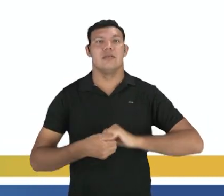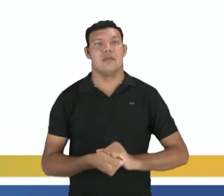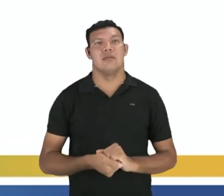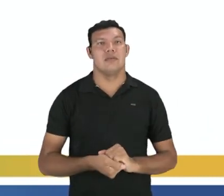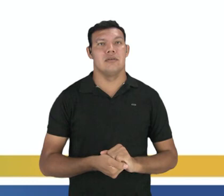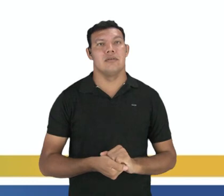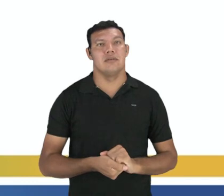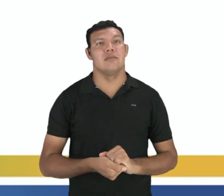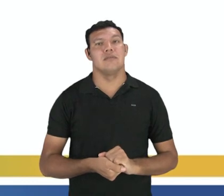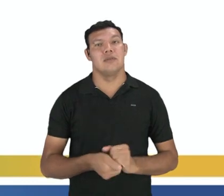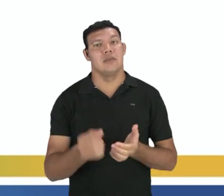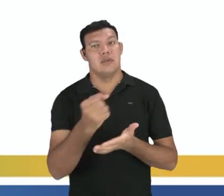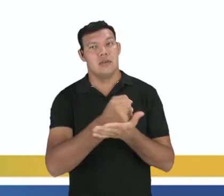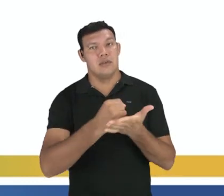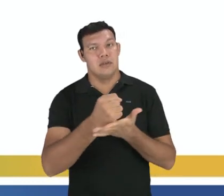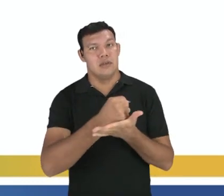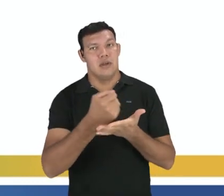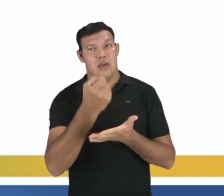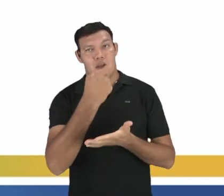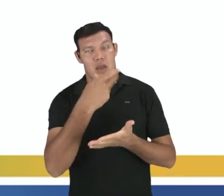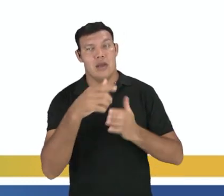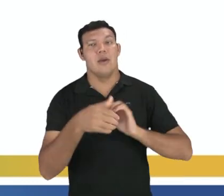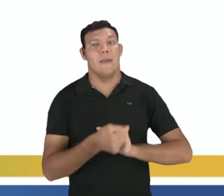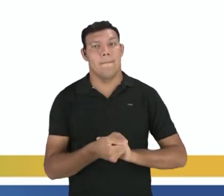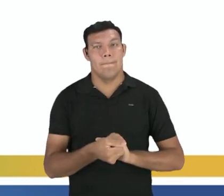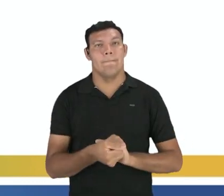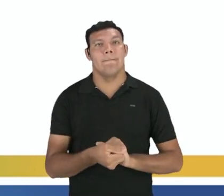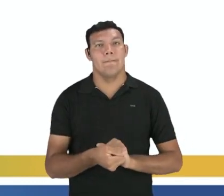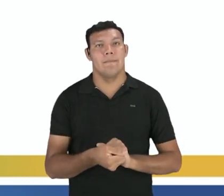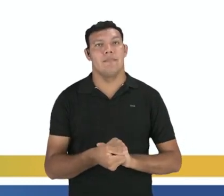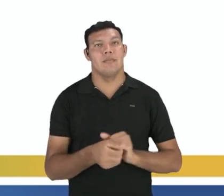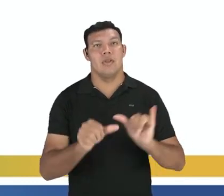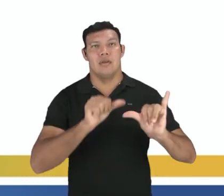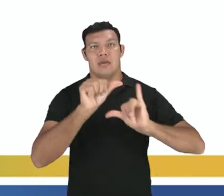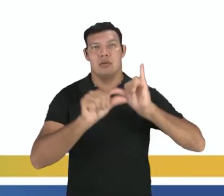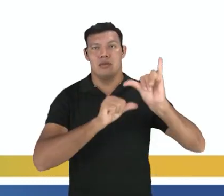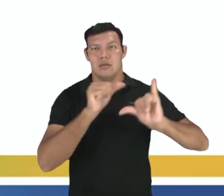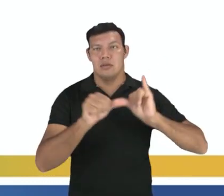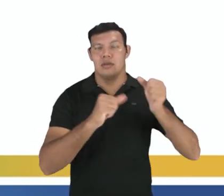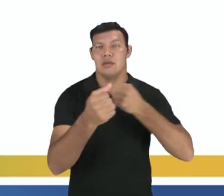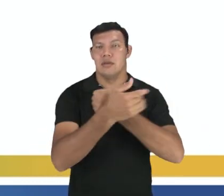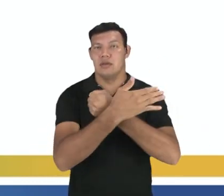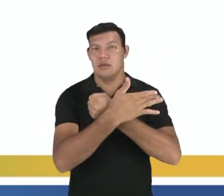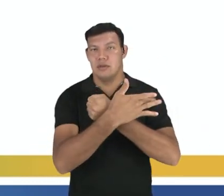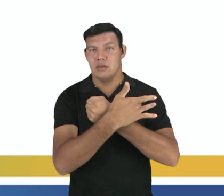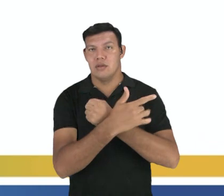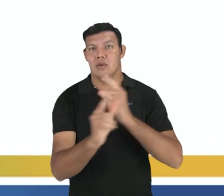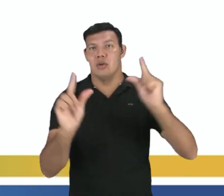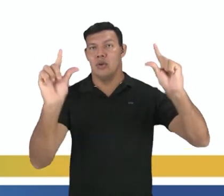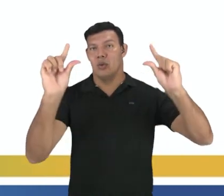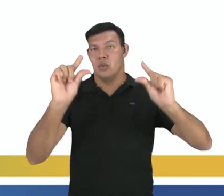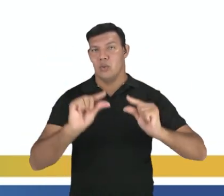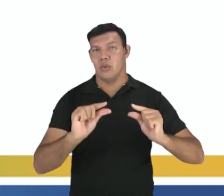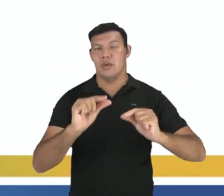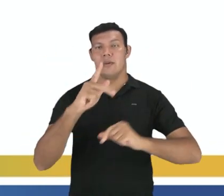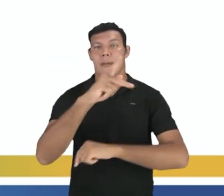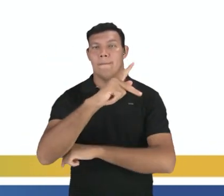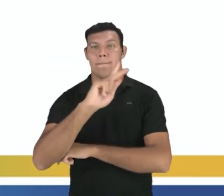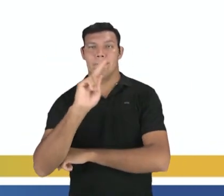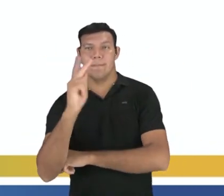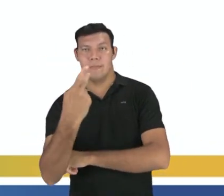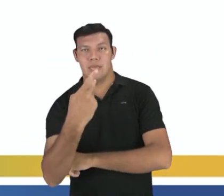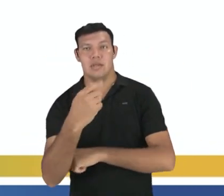os antiácidos são medicamentos que reagem com o ácido, diminuindo o pH